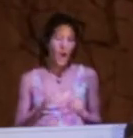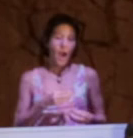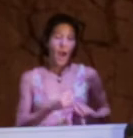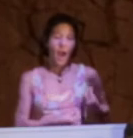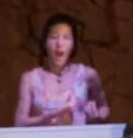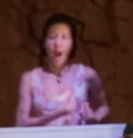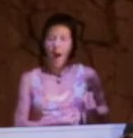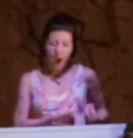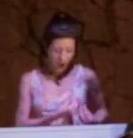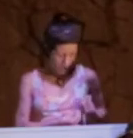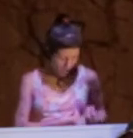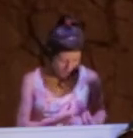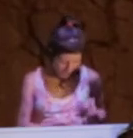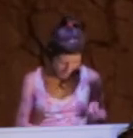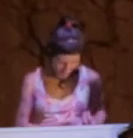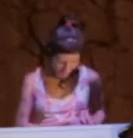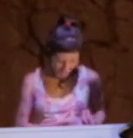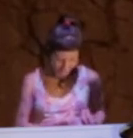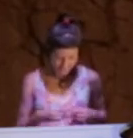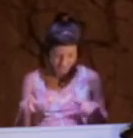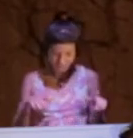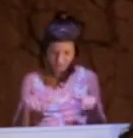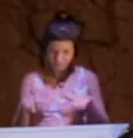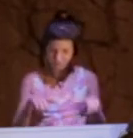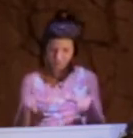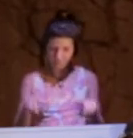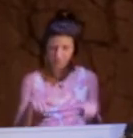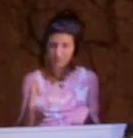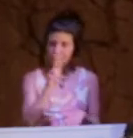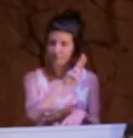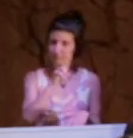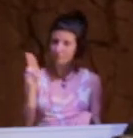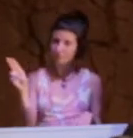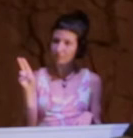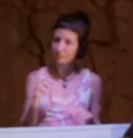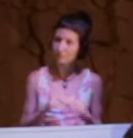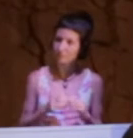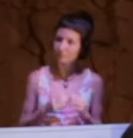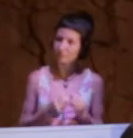nesse mercado editorial. Se for pesquisar, por exemplo, o meu nome, vocês vão encontrar como mais